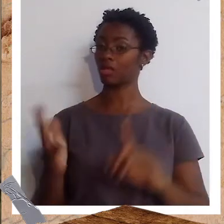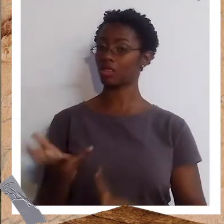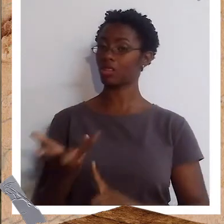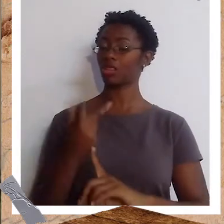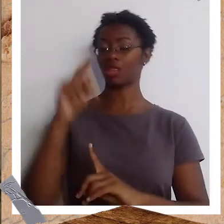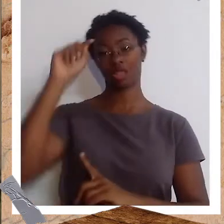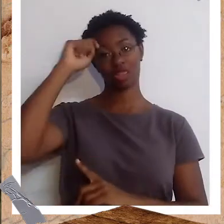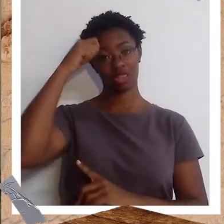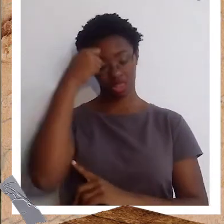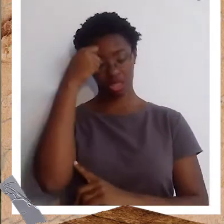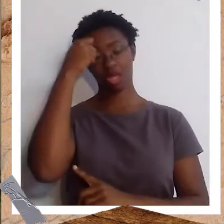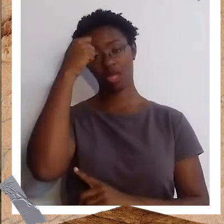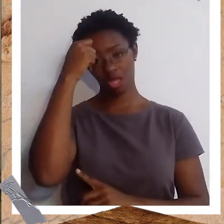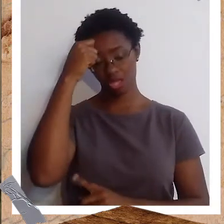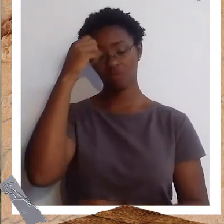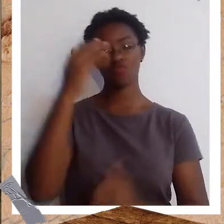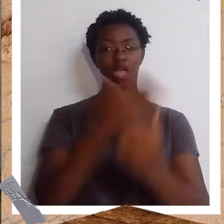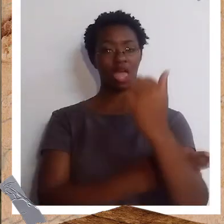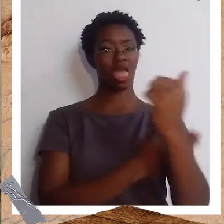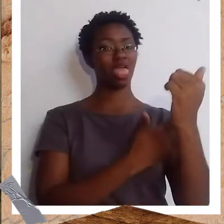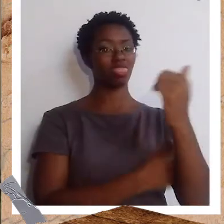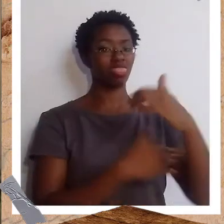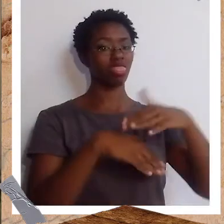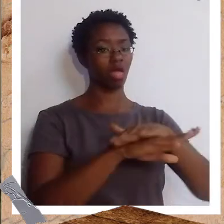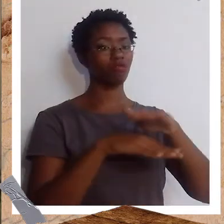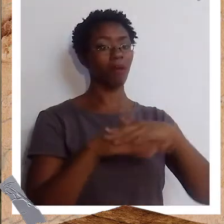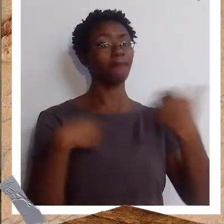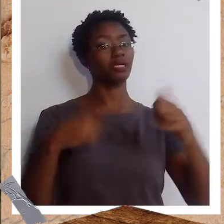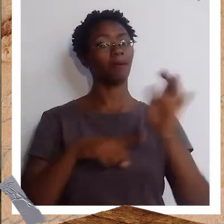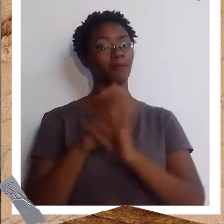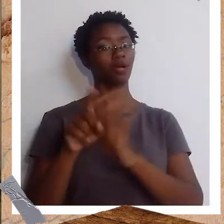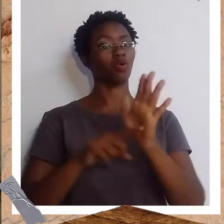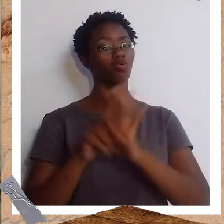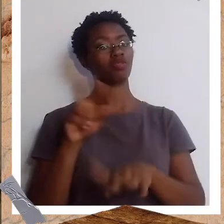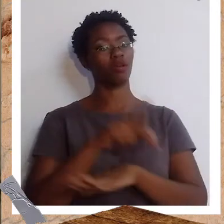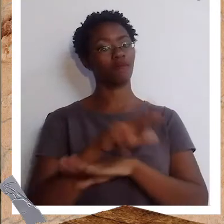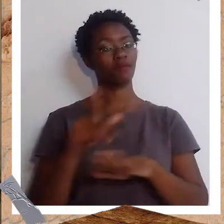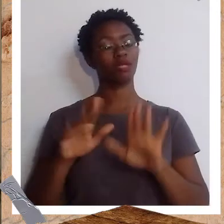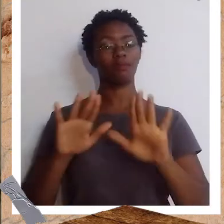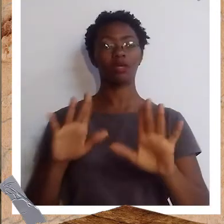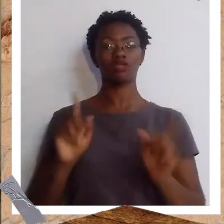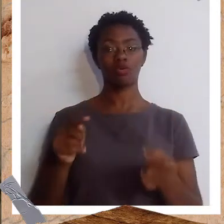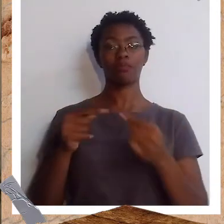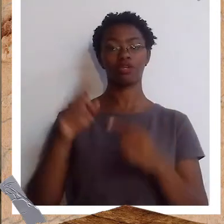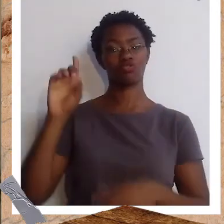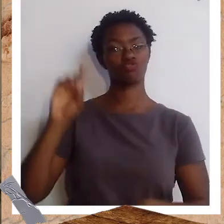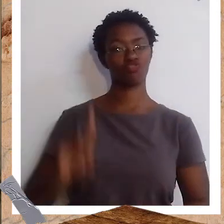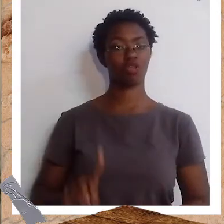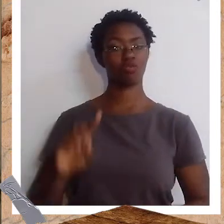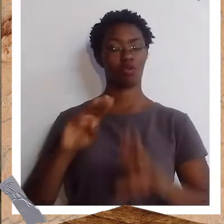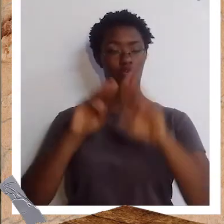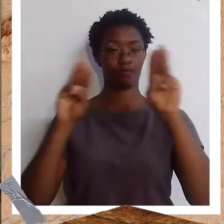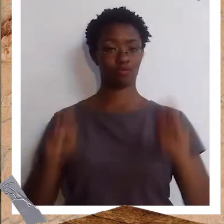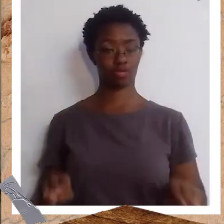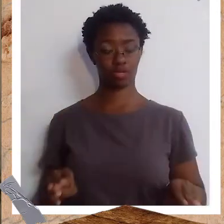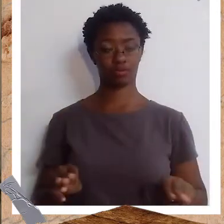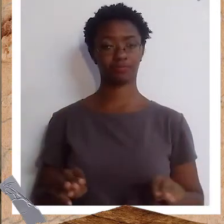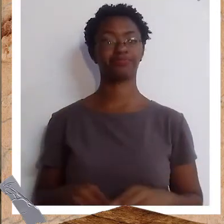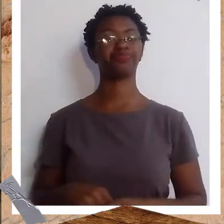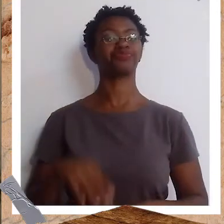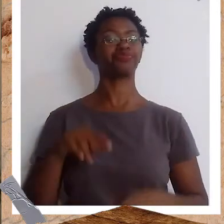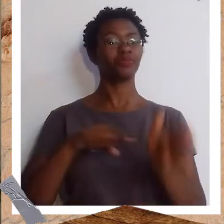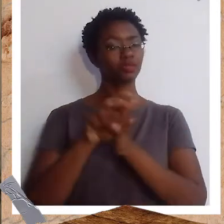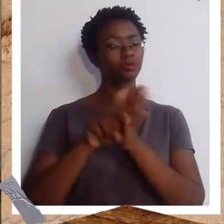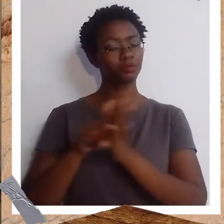artistas negros e negras nos acervos, é preciso fazer uma série de perguntas, né? Em relação aos diretores dos museus e os